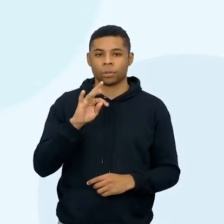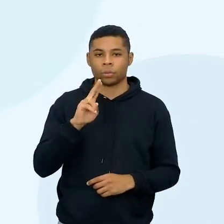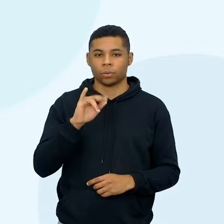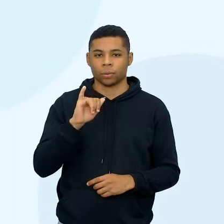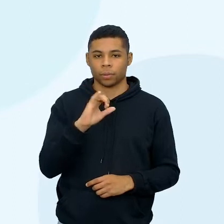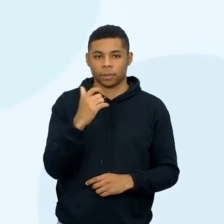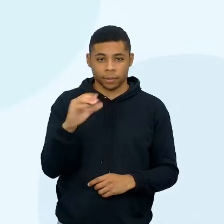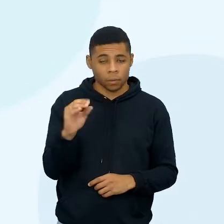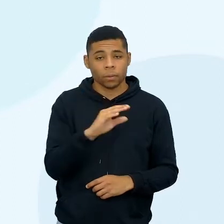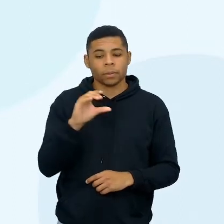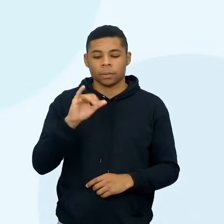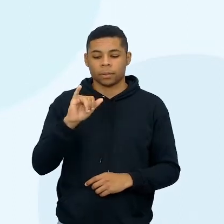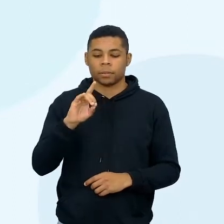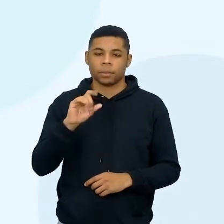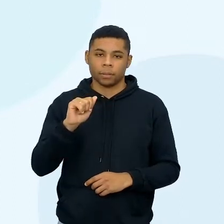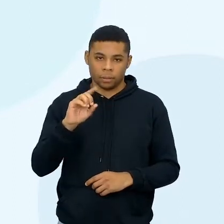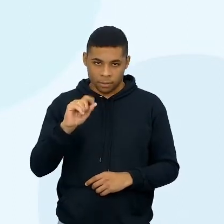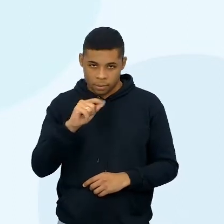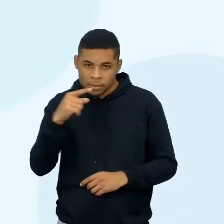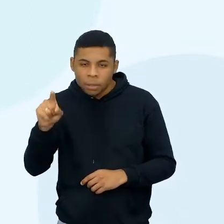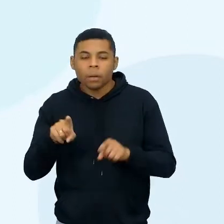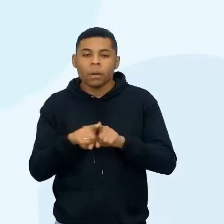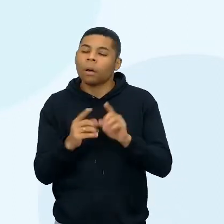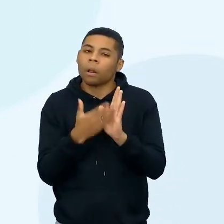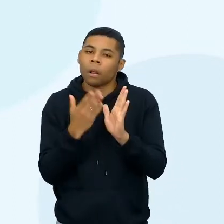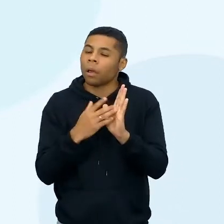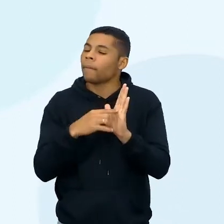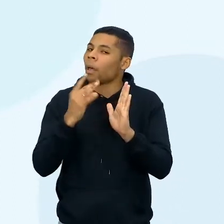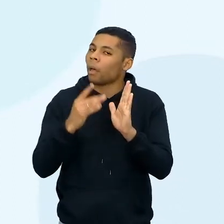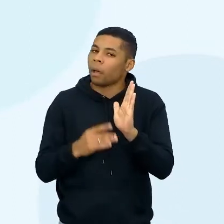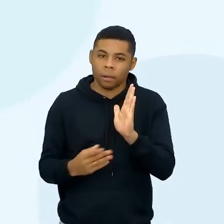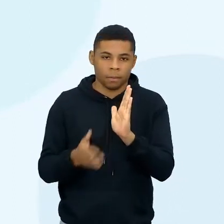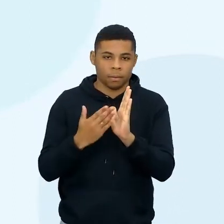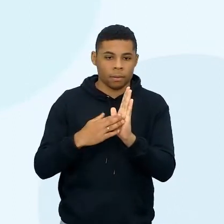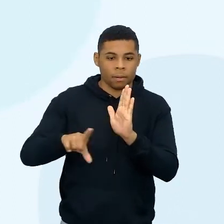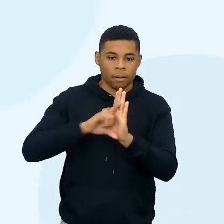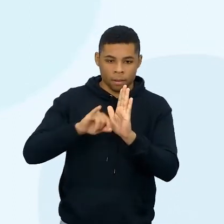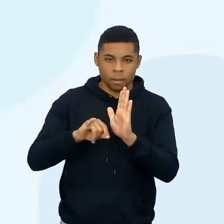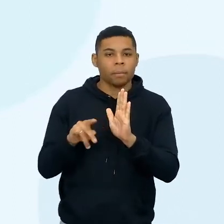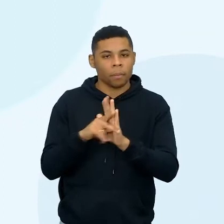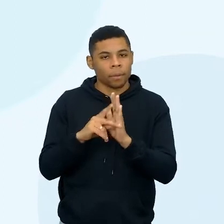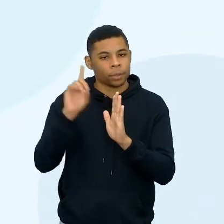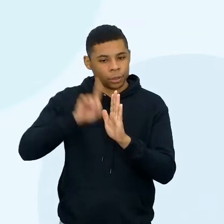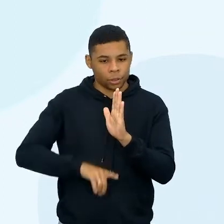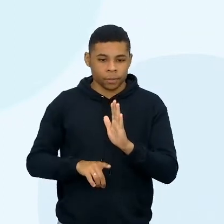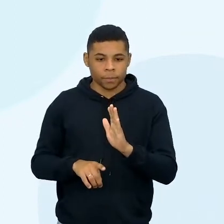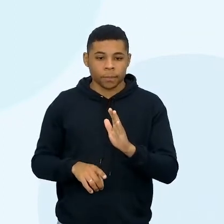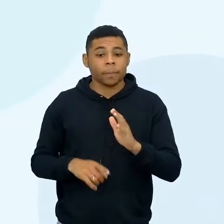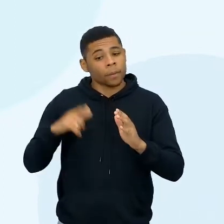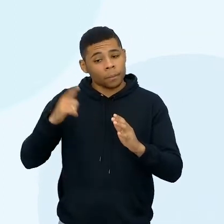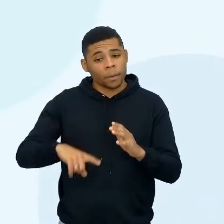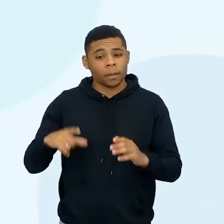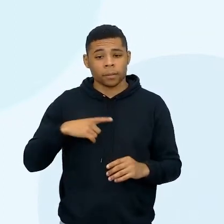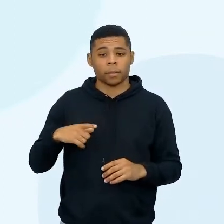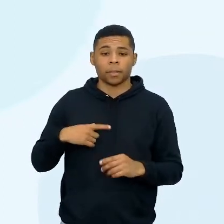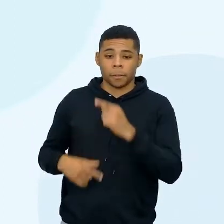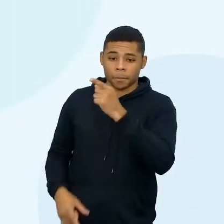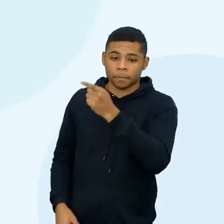estão vendo também outro objeto aí, né? Outra animação. Vocês viram